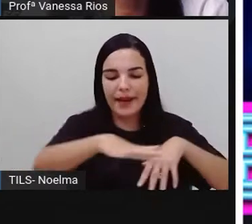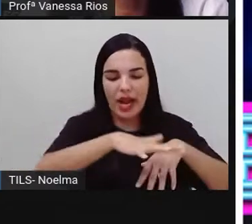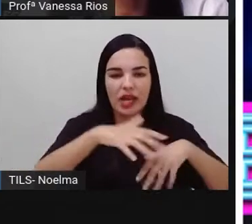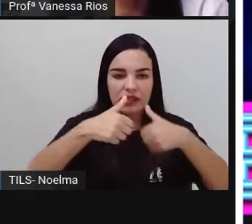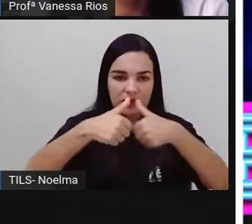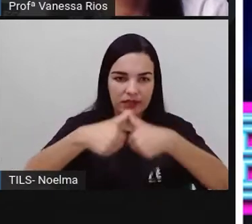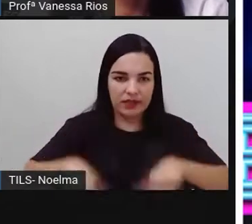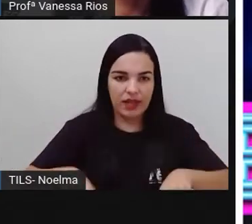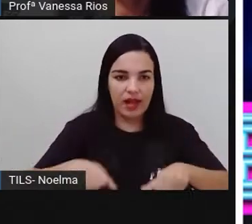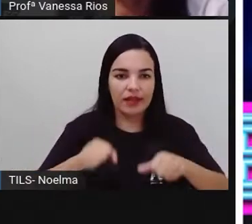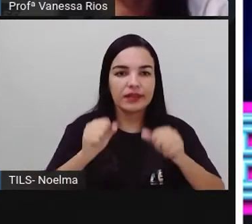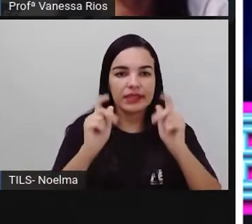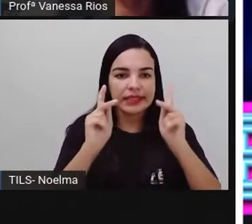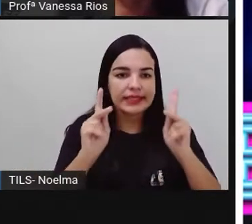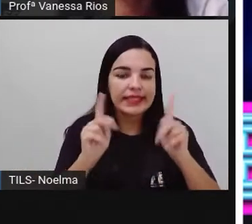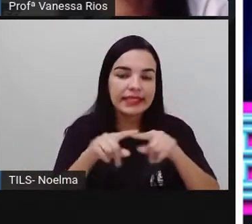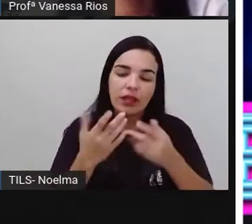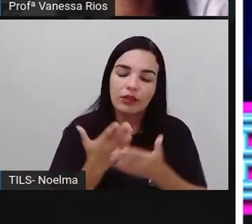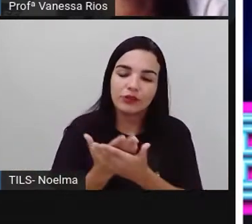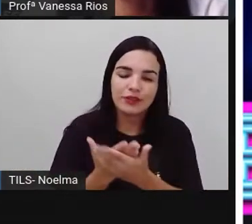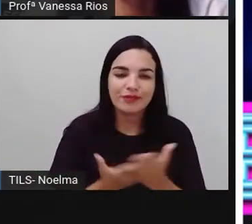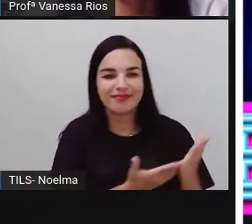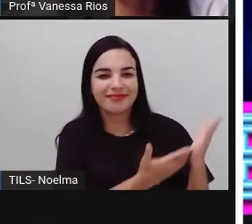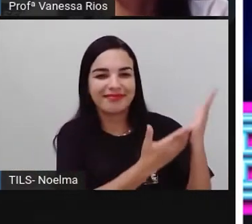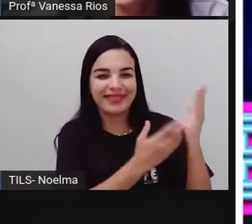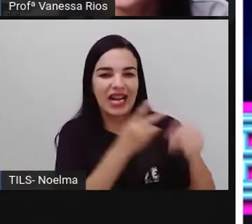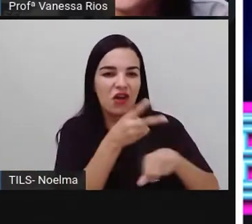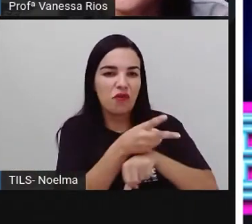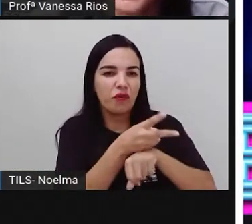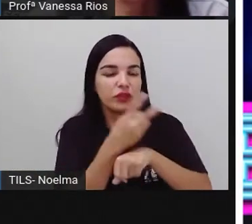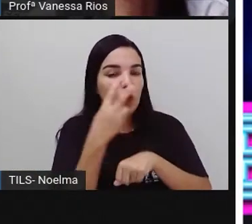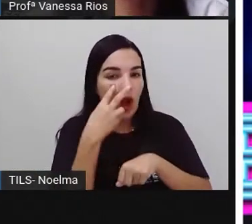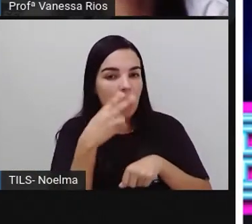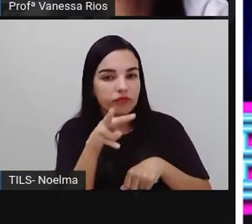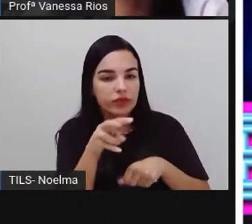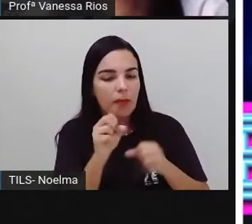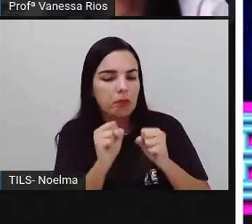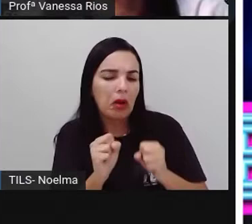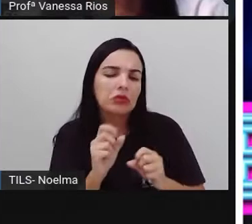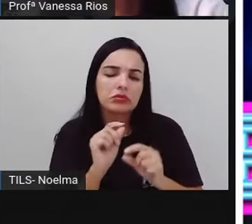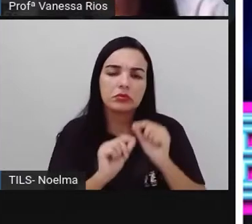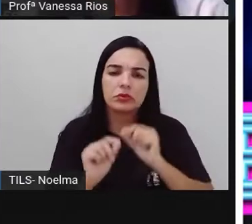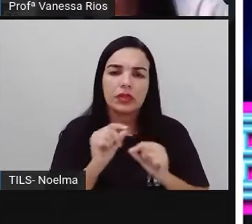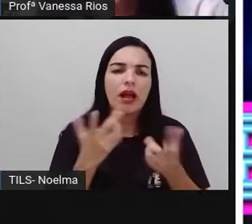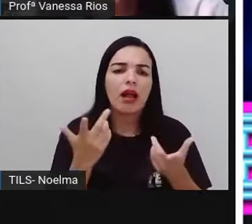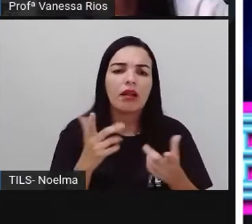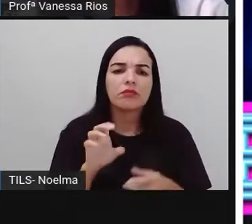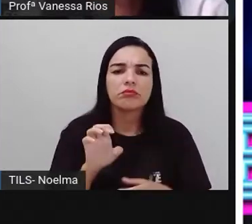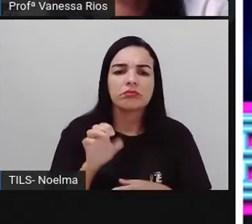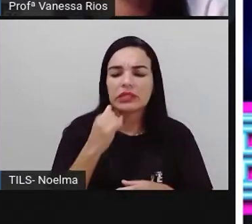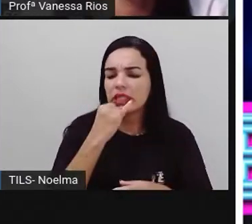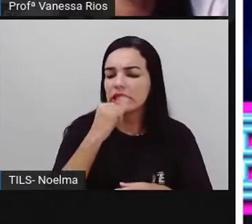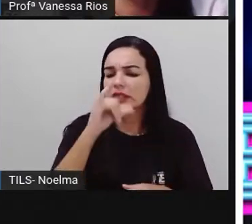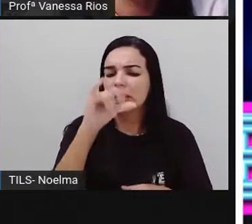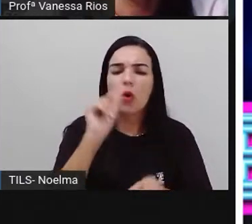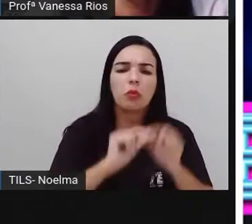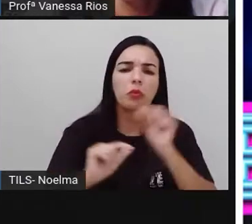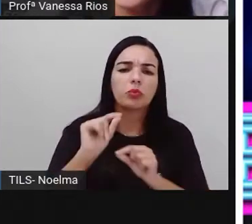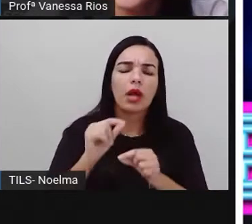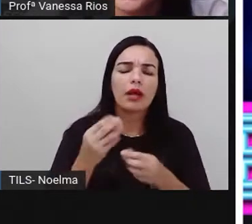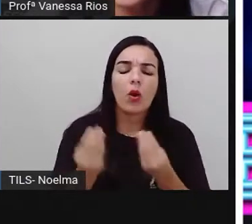instalada. Aí vamos estudar então sobre eletricidade, o que essa palavra quer dizer e como ela